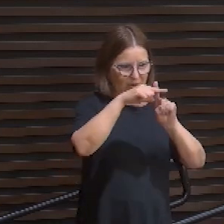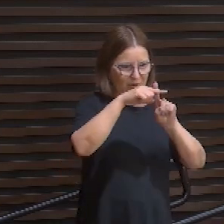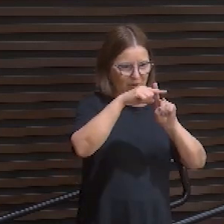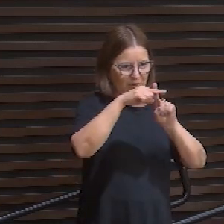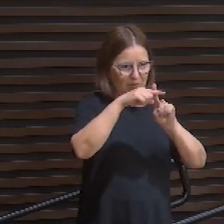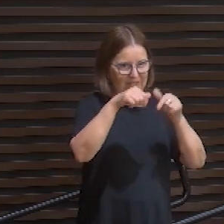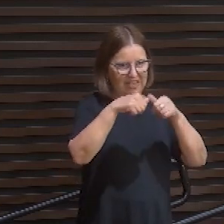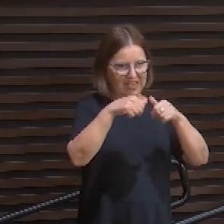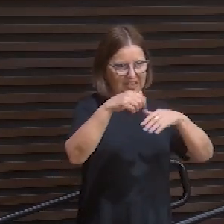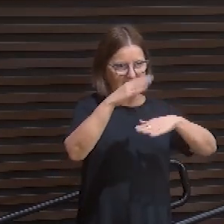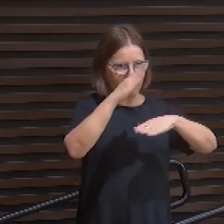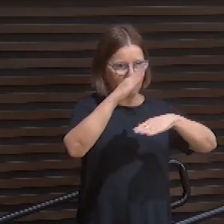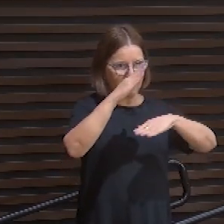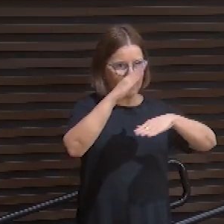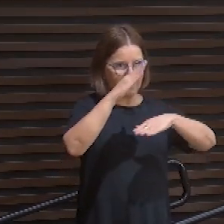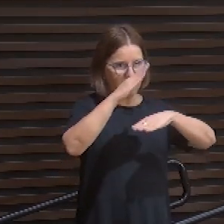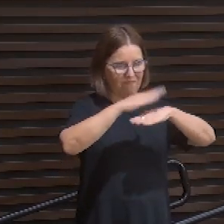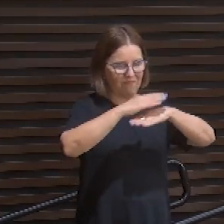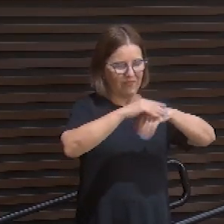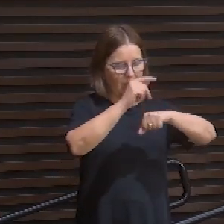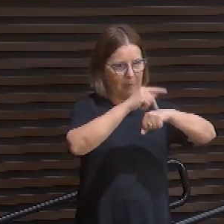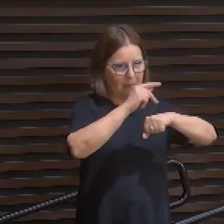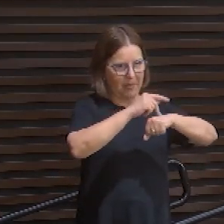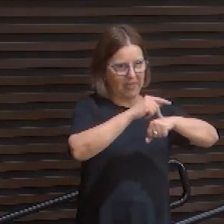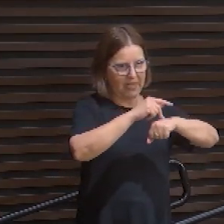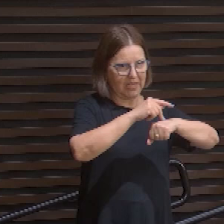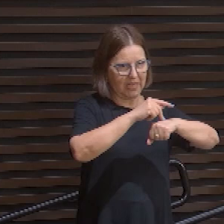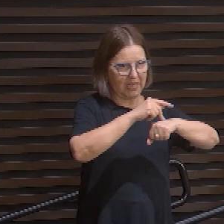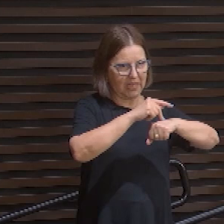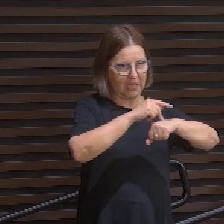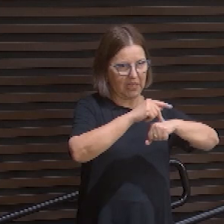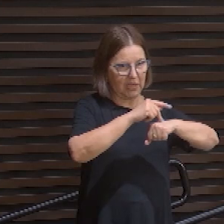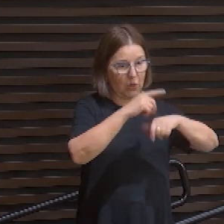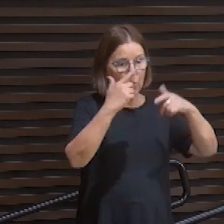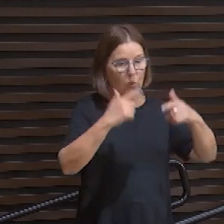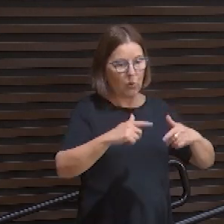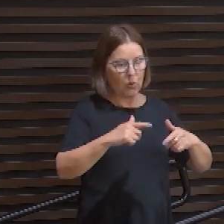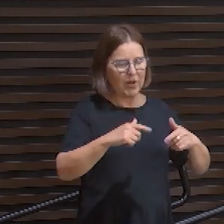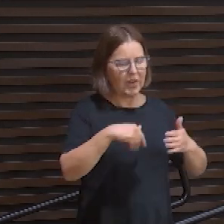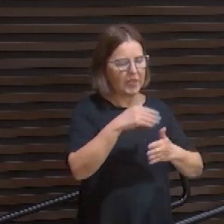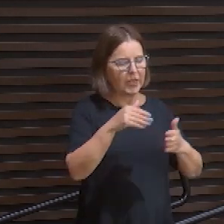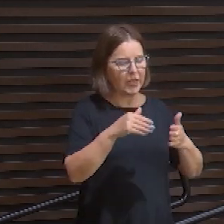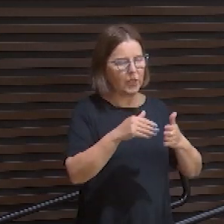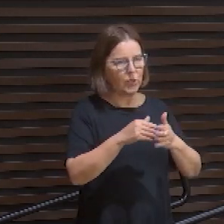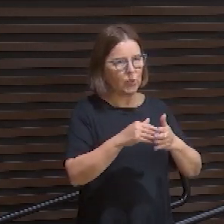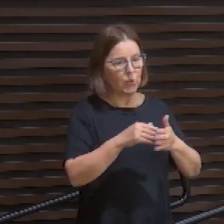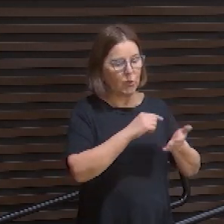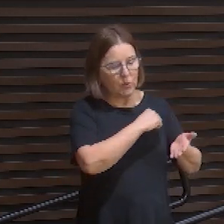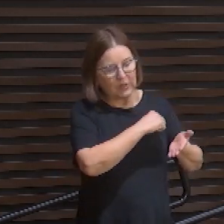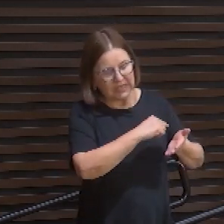pedra, todo o sangue dele caiu sem se coagular.